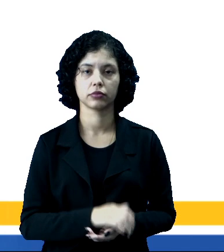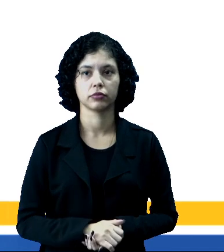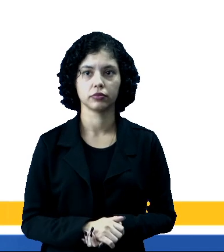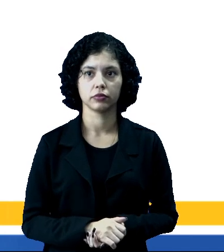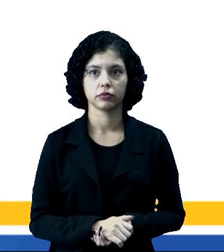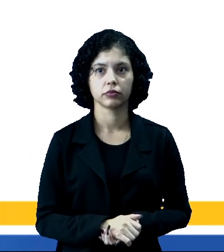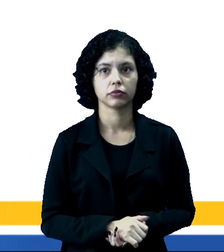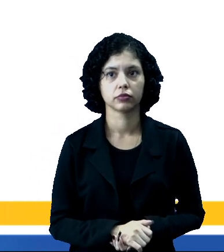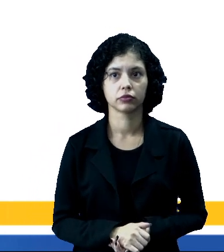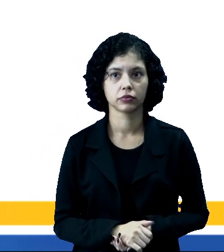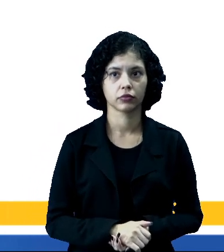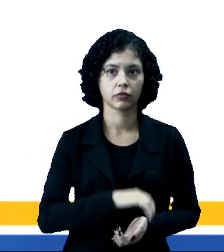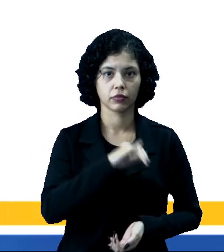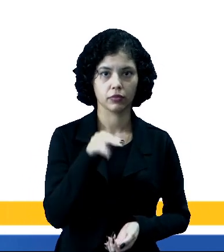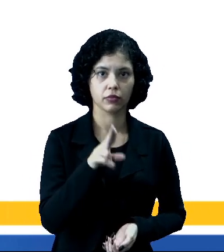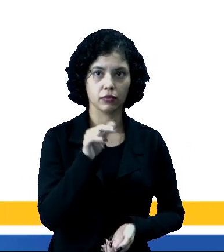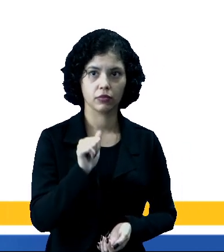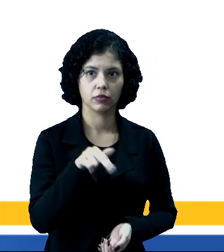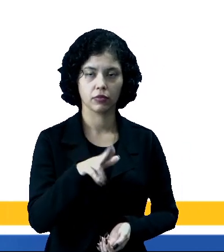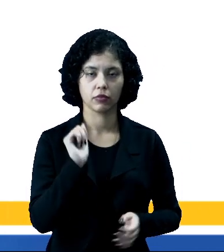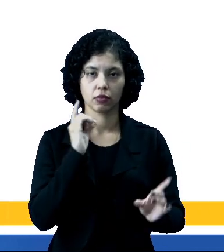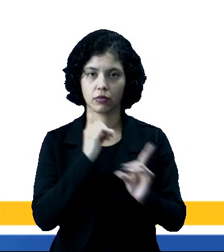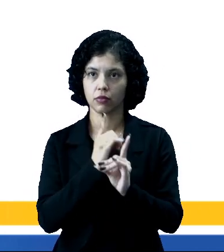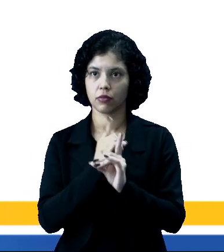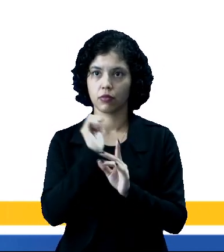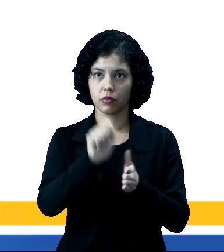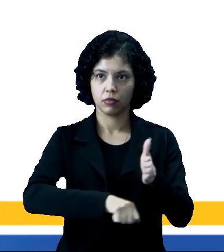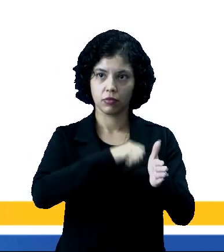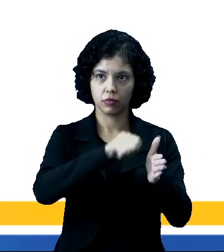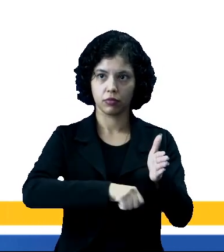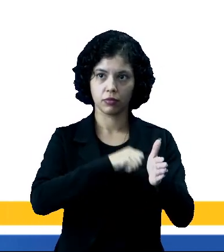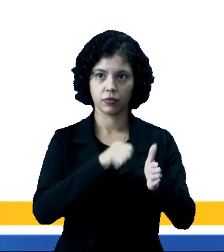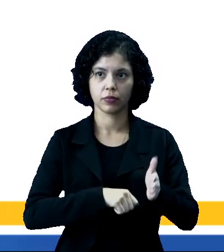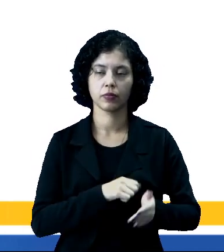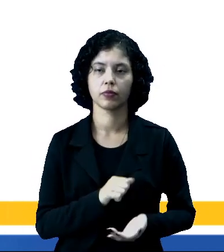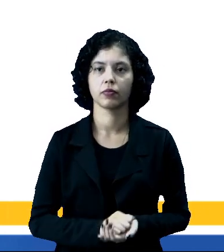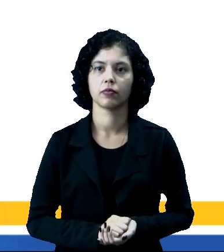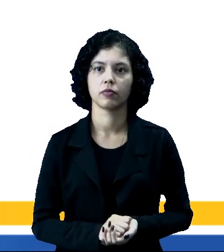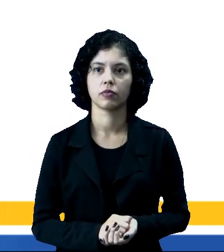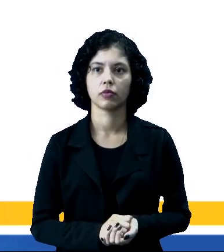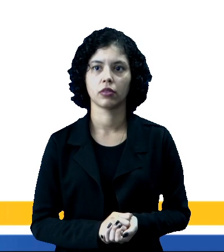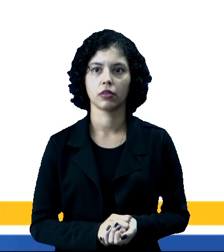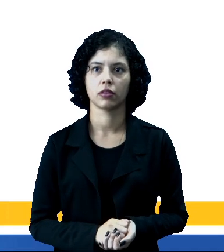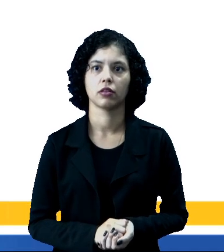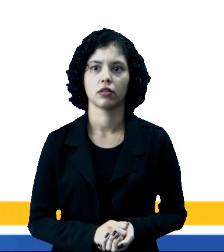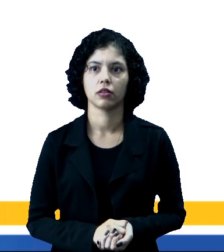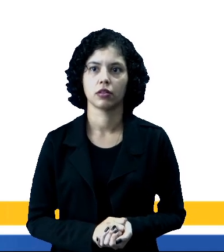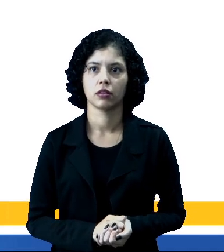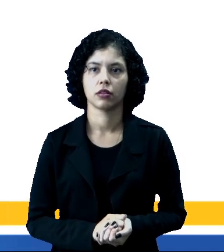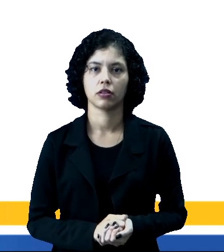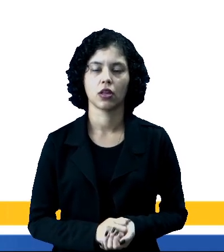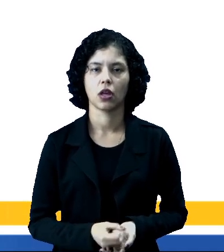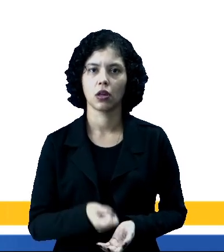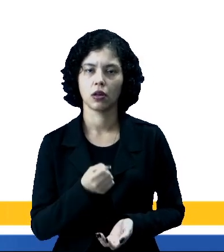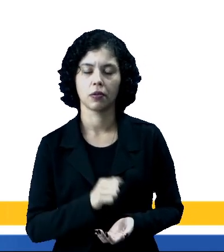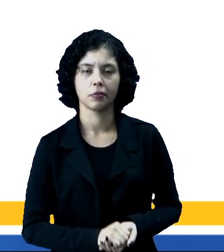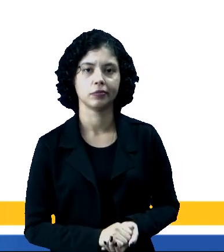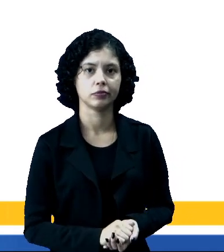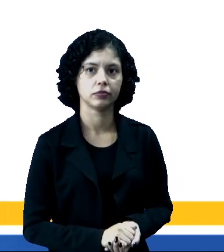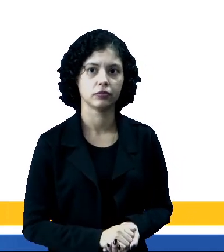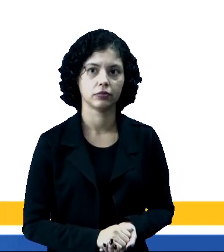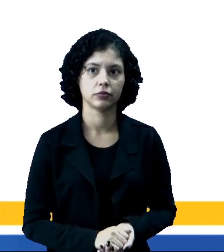Então, Juan e Ana se encontram na estação de metrô. Olá, Ana, como